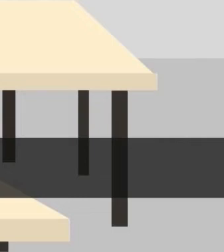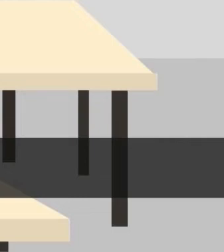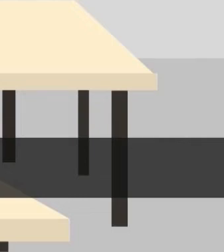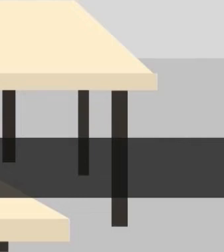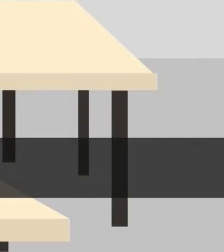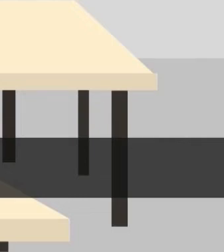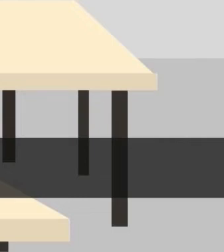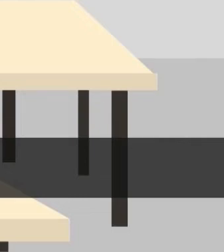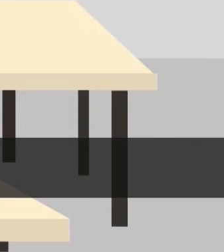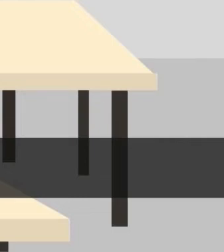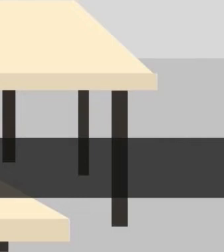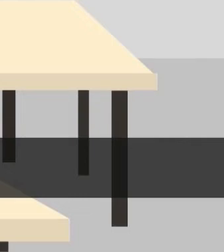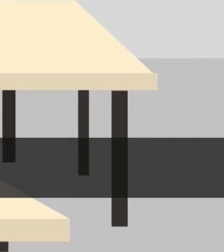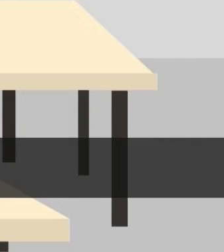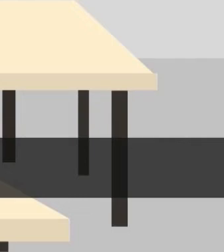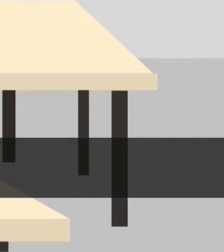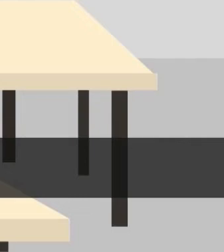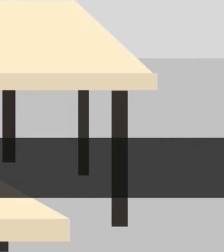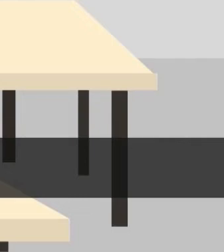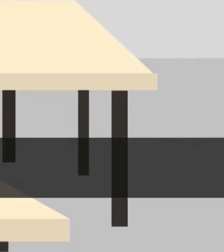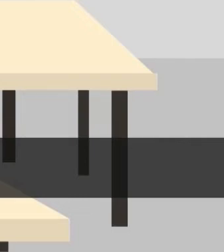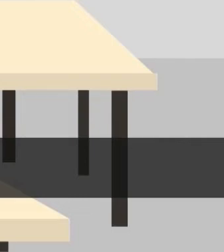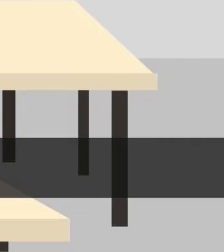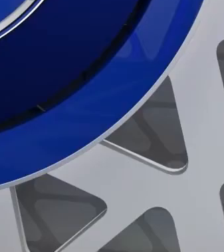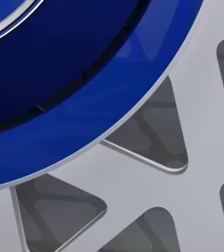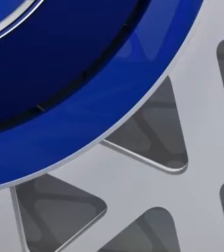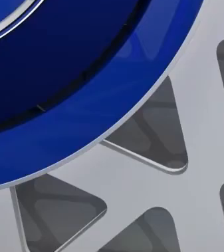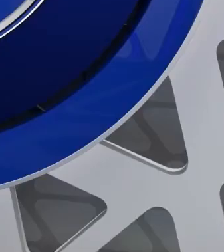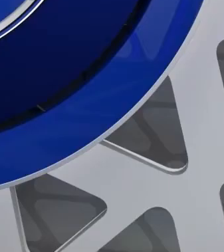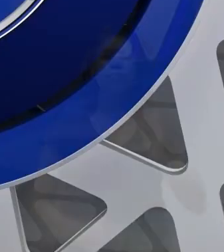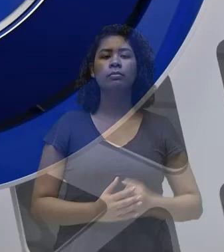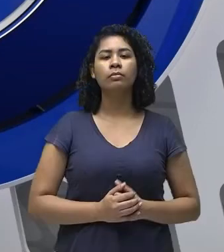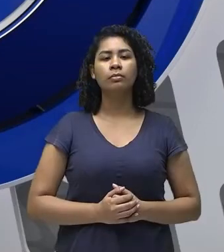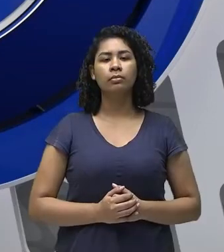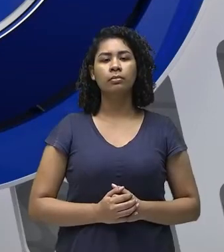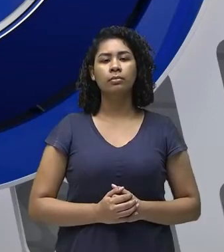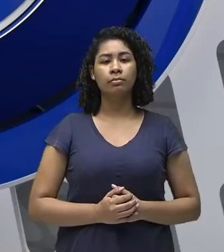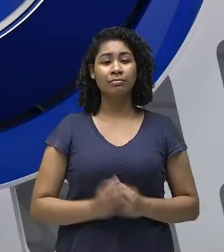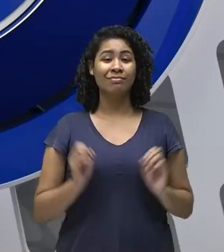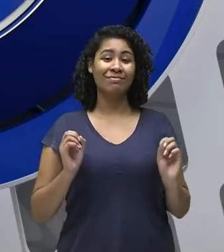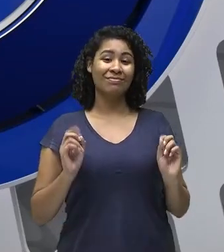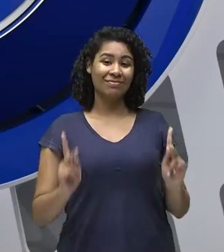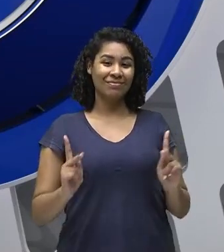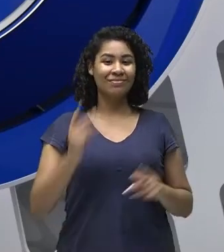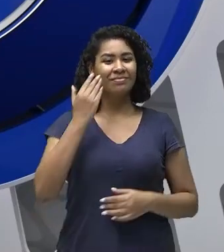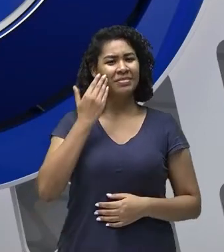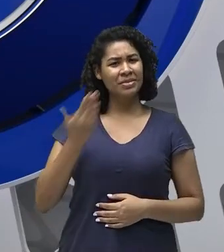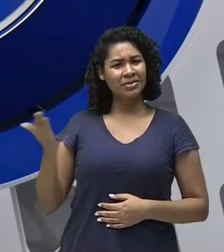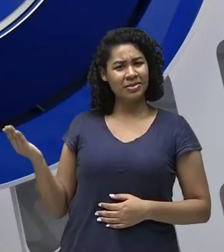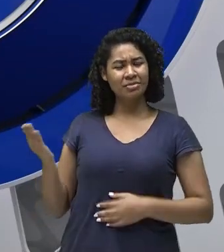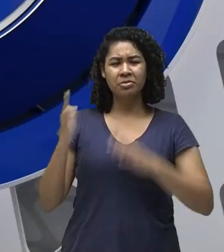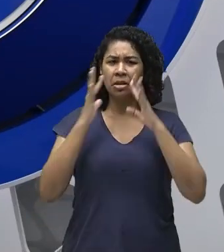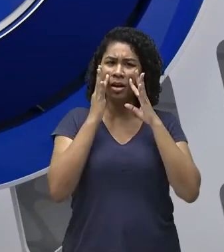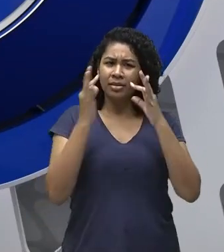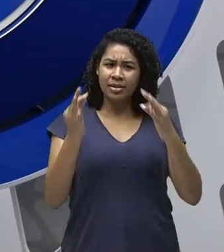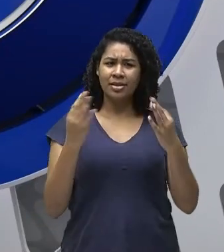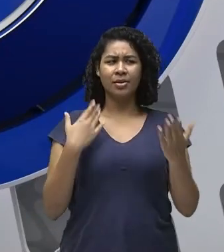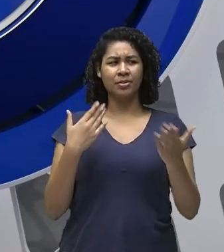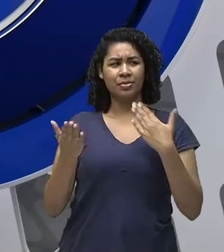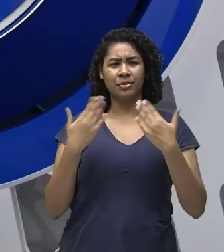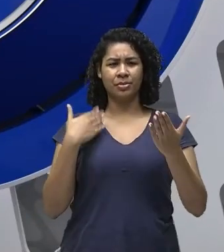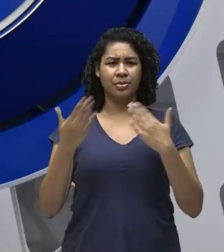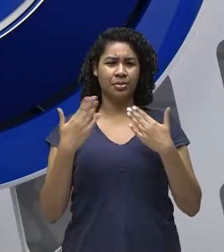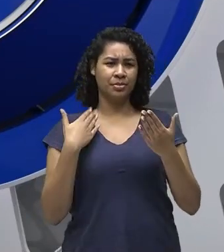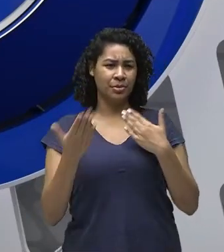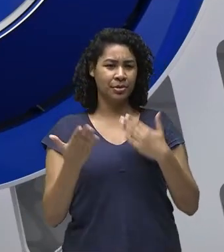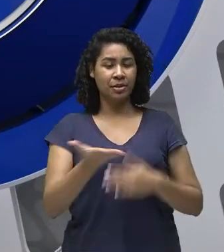he? He's 47. Ok, viram aí? Prestaram atenção no nosso diálogo. Vamos